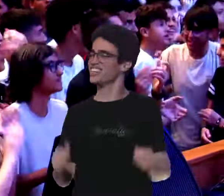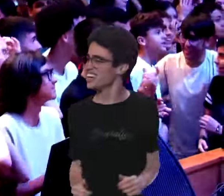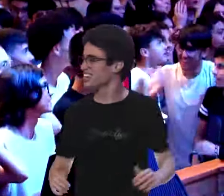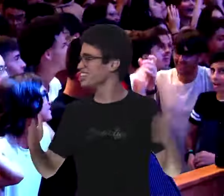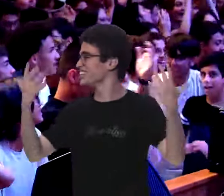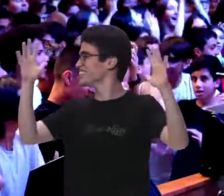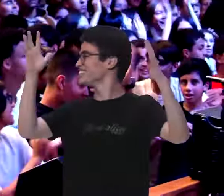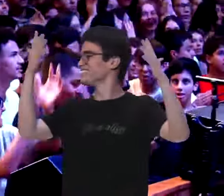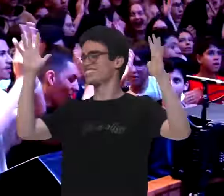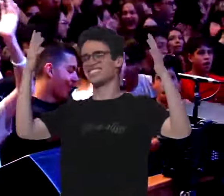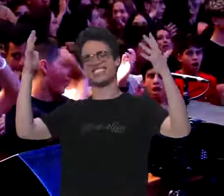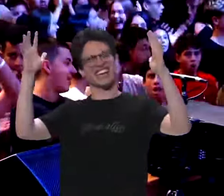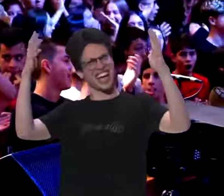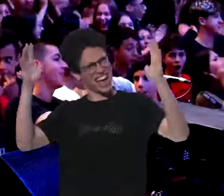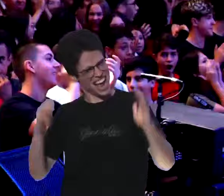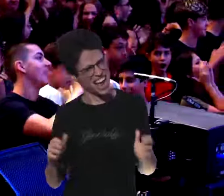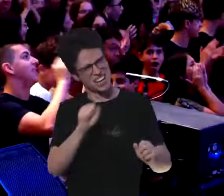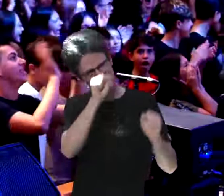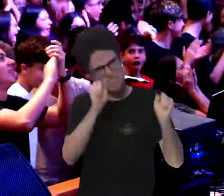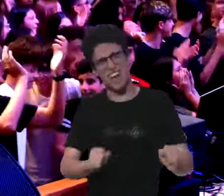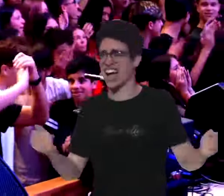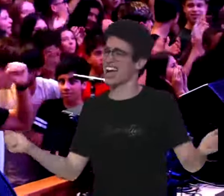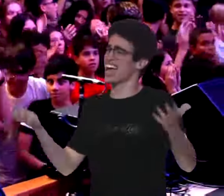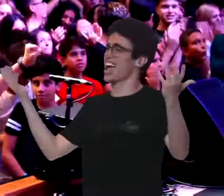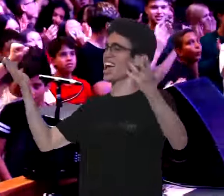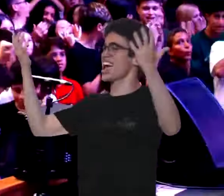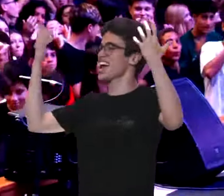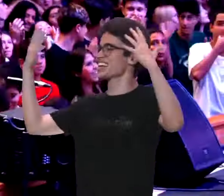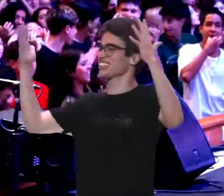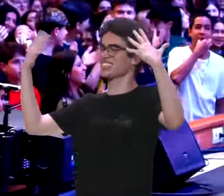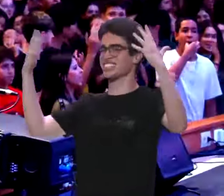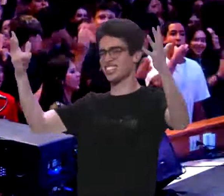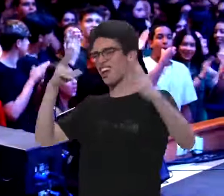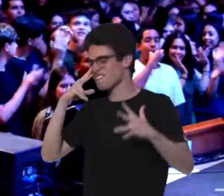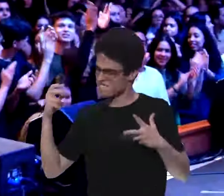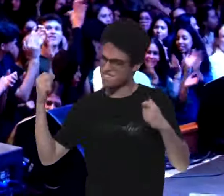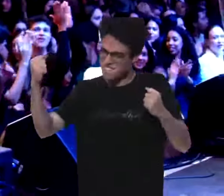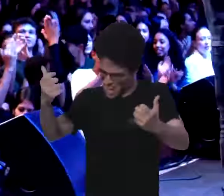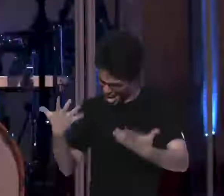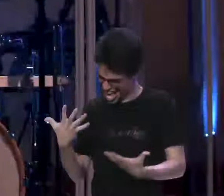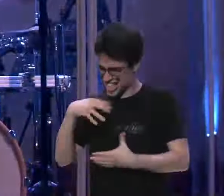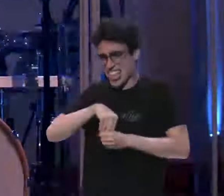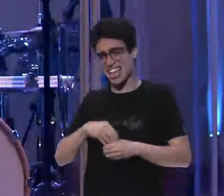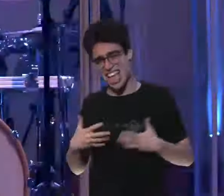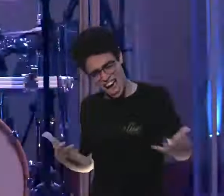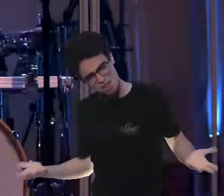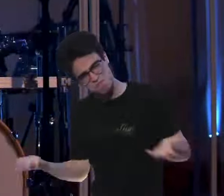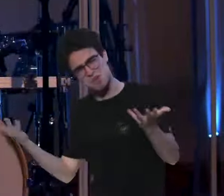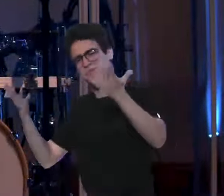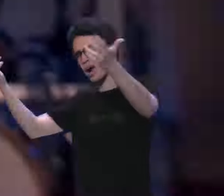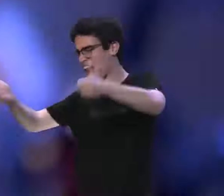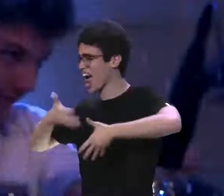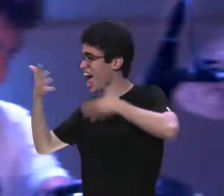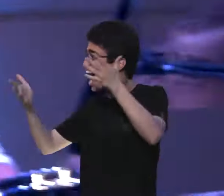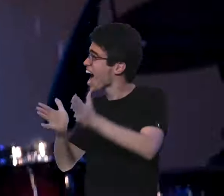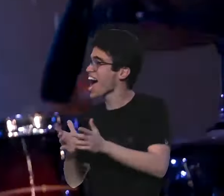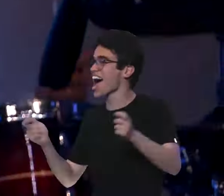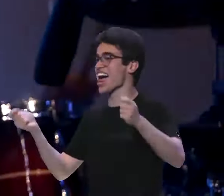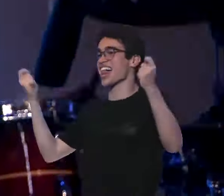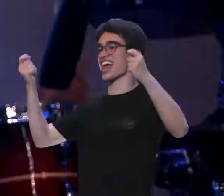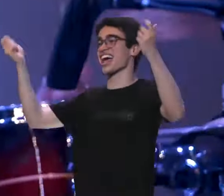Aplaude ao Senhor com todas as suas forças, com toda a sua alma, com todo o seu ser. Aleluia,